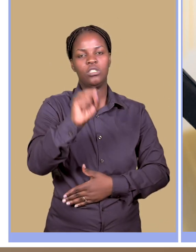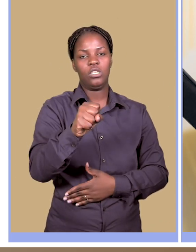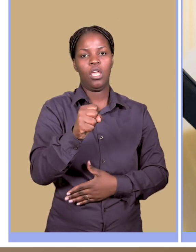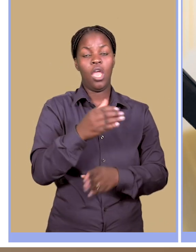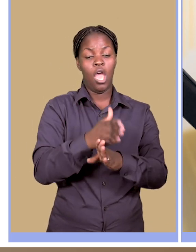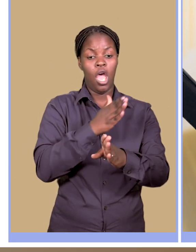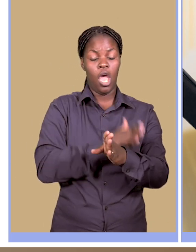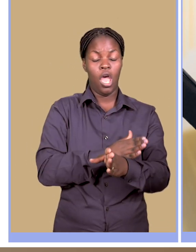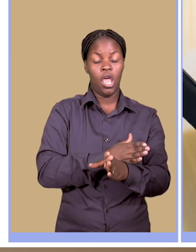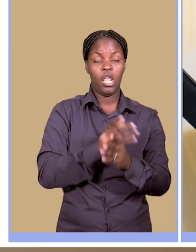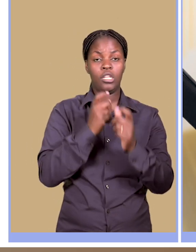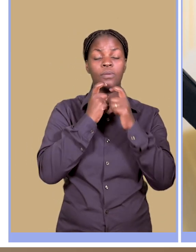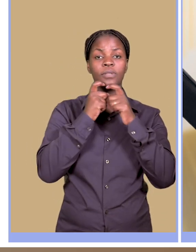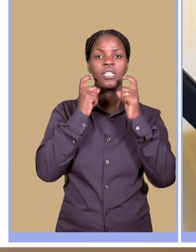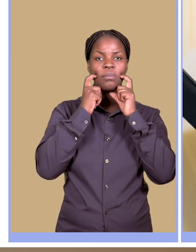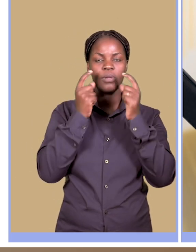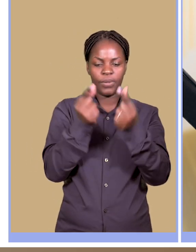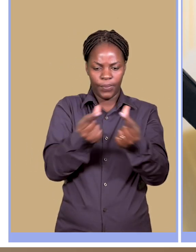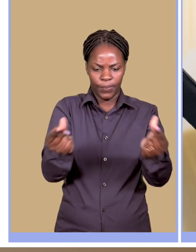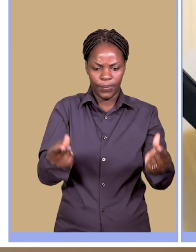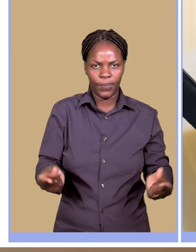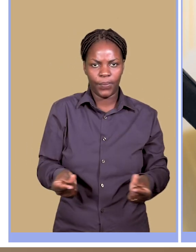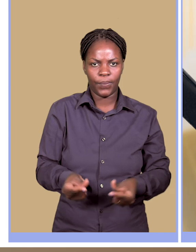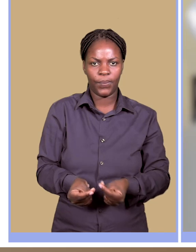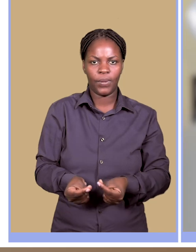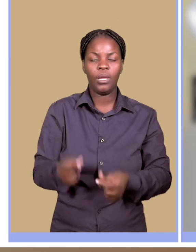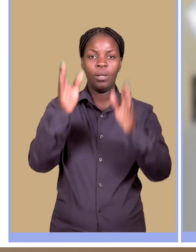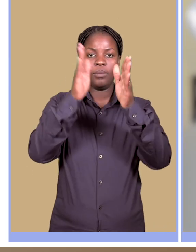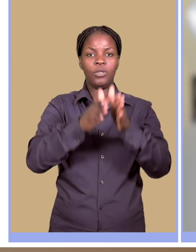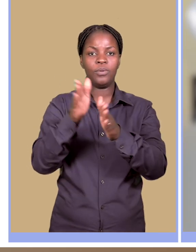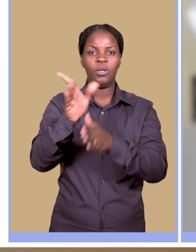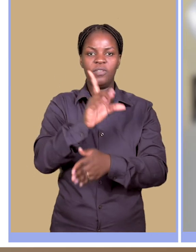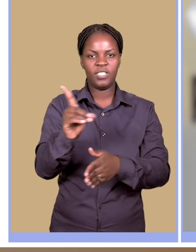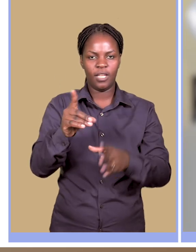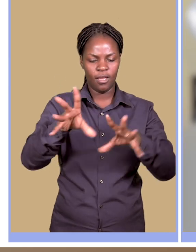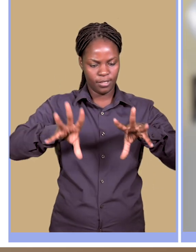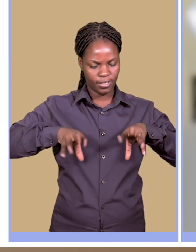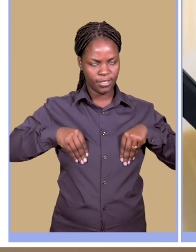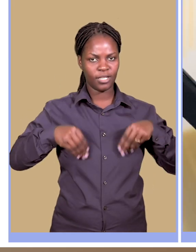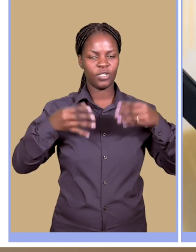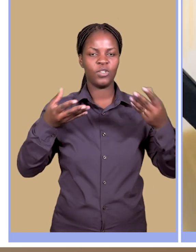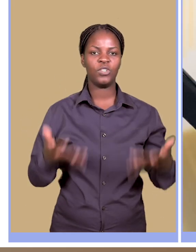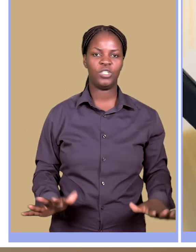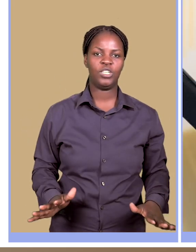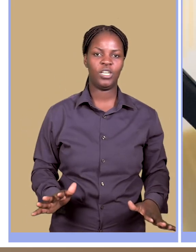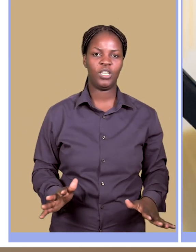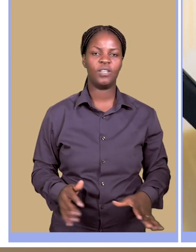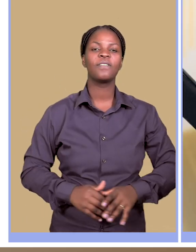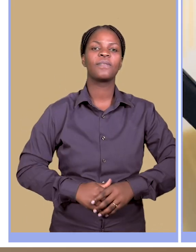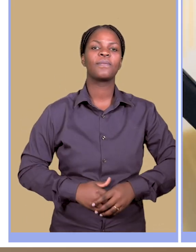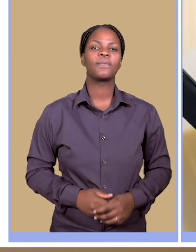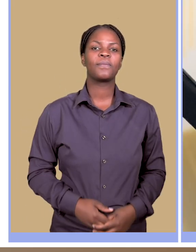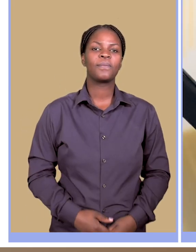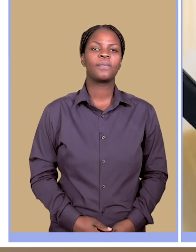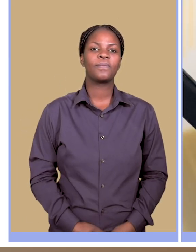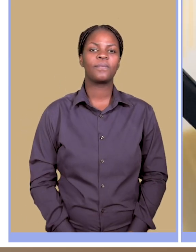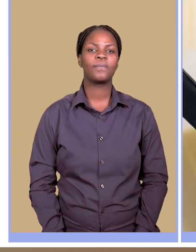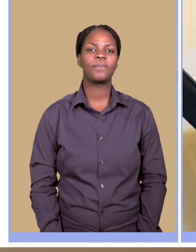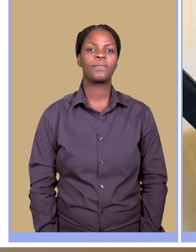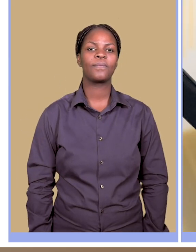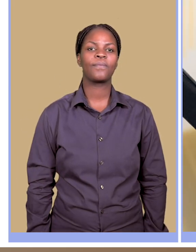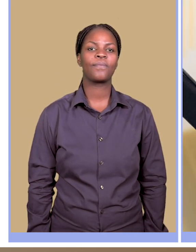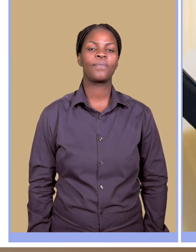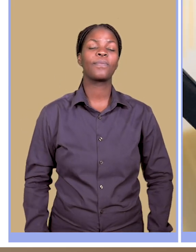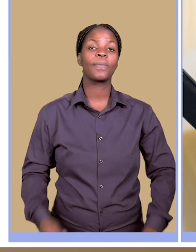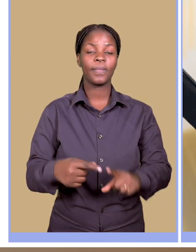olhar, Moçambique ratificou a Convenção sobre os Direitos das Pessoas com Deficiência, o protocolo, a Carta Africana. Não é? Sim, e sem